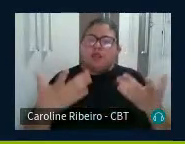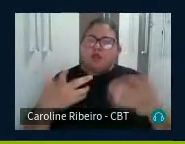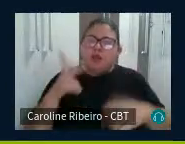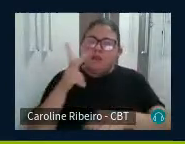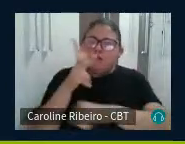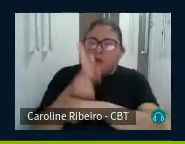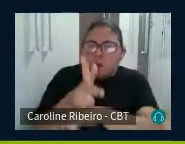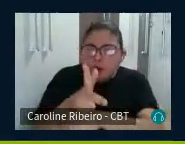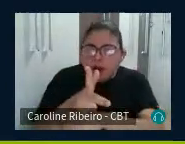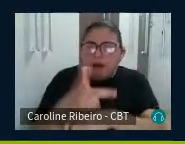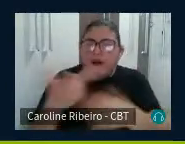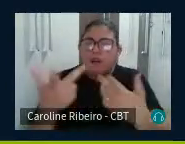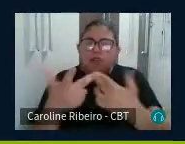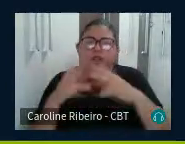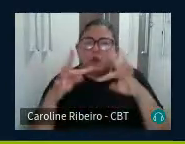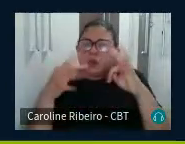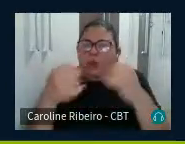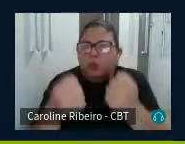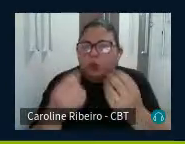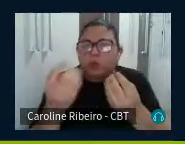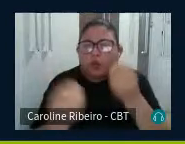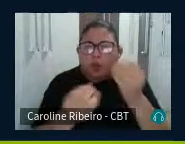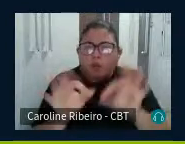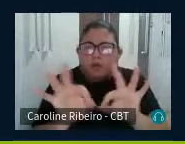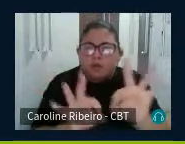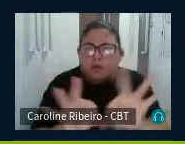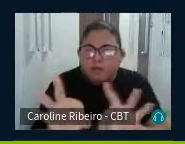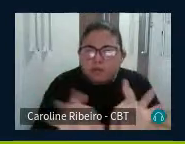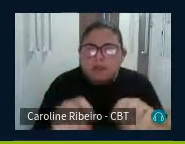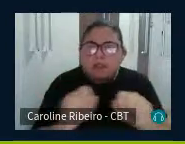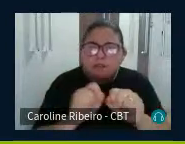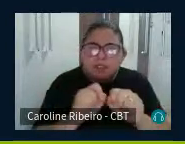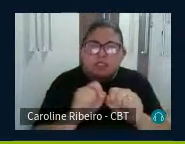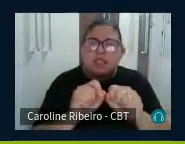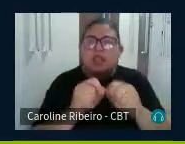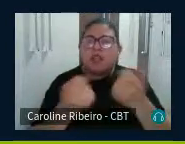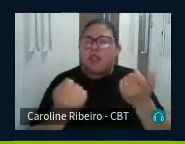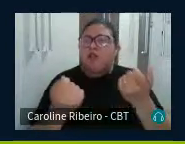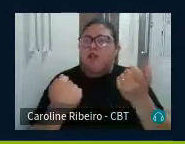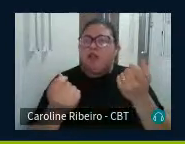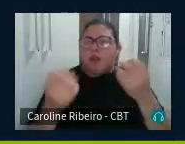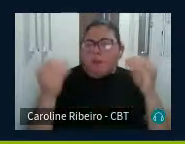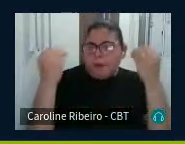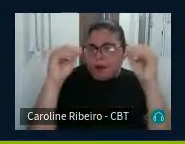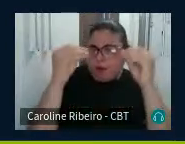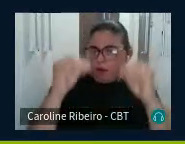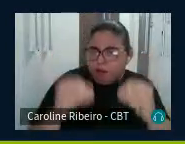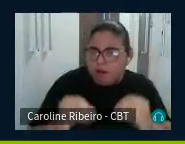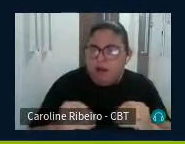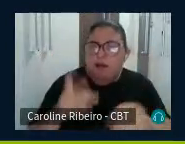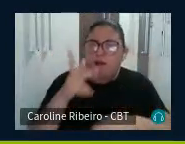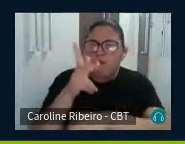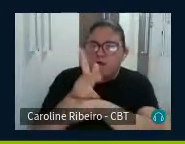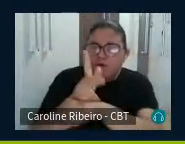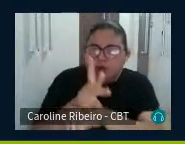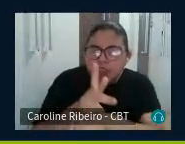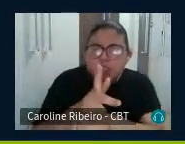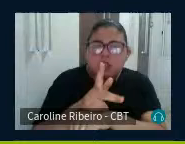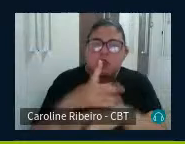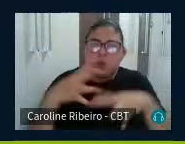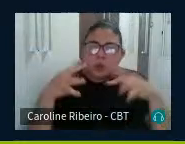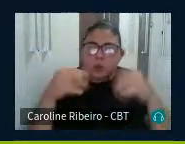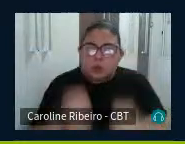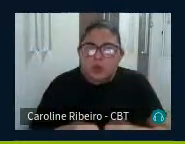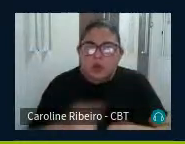a câmera, né, como que a gente vai estar fazendo, produzindo esse material, né. Lógico que não só